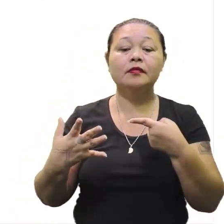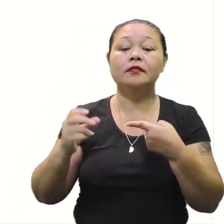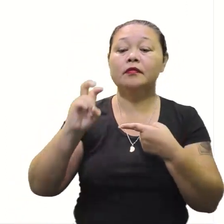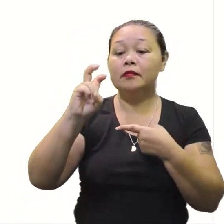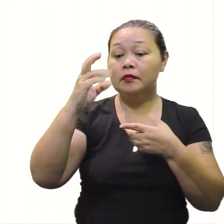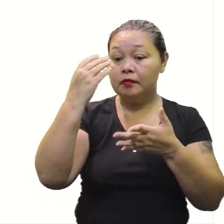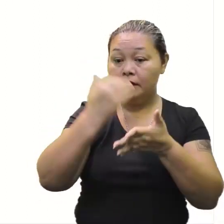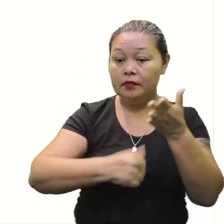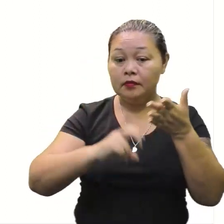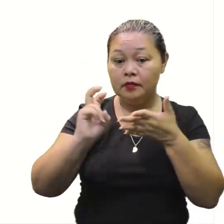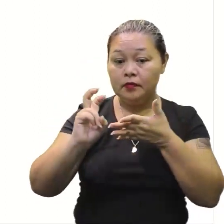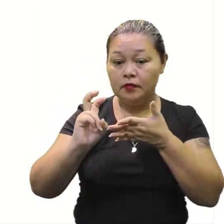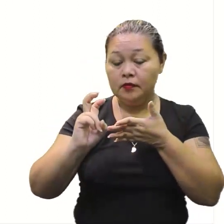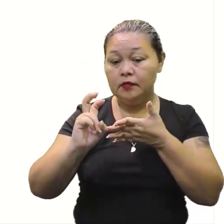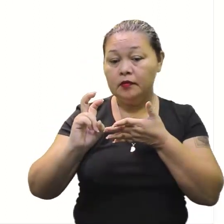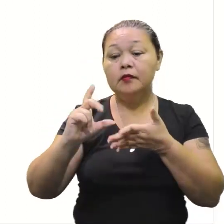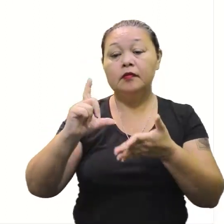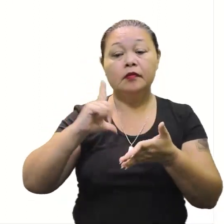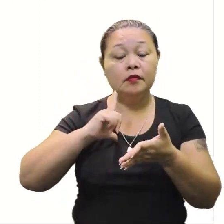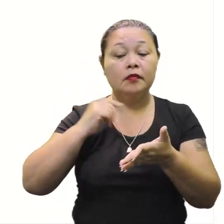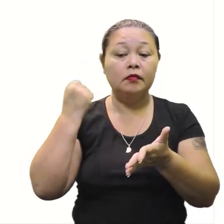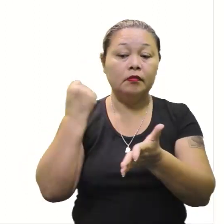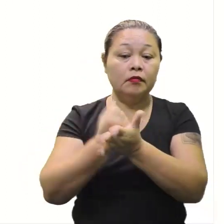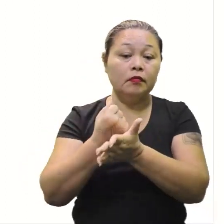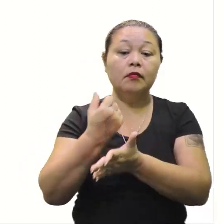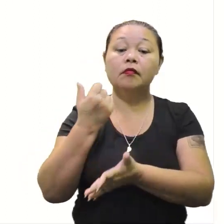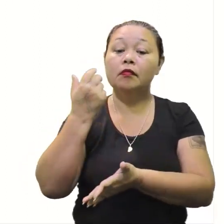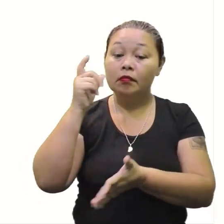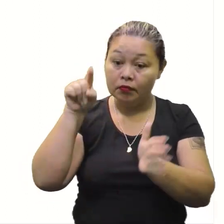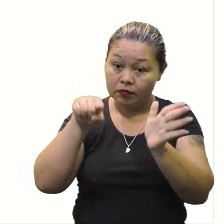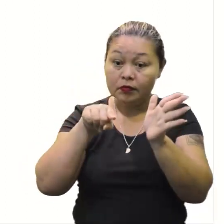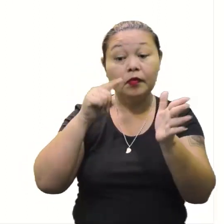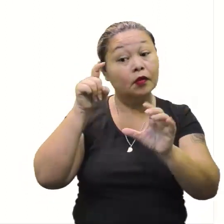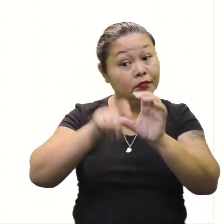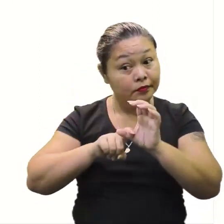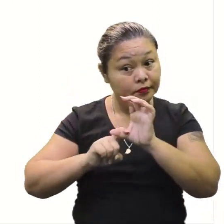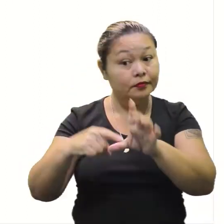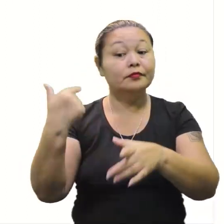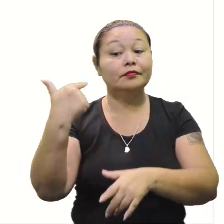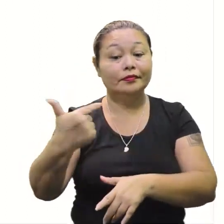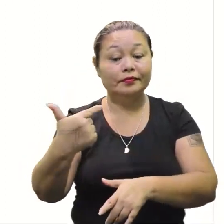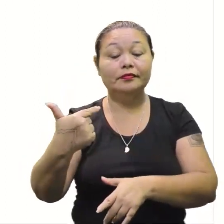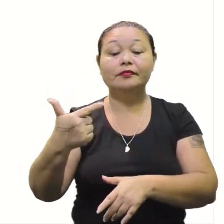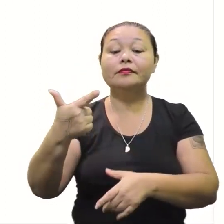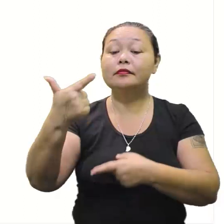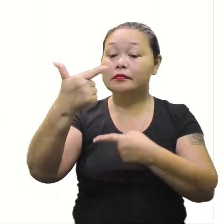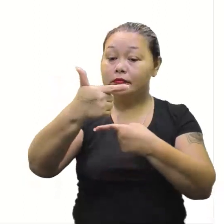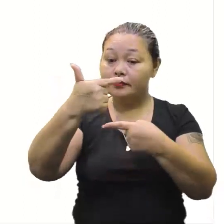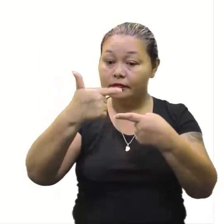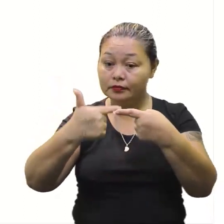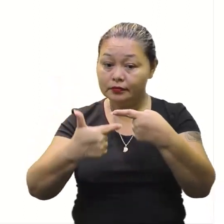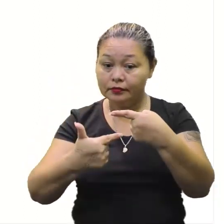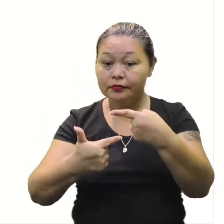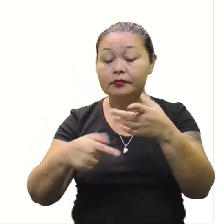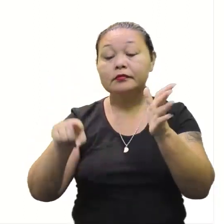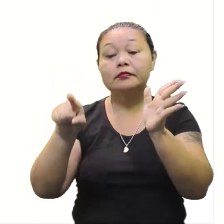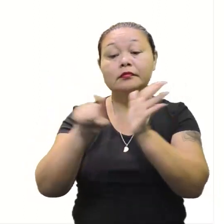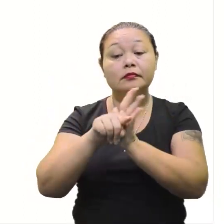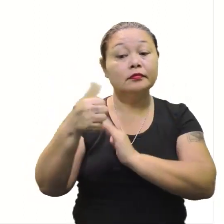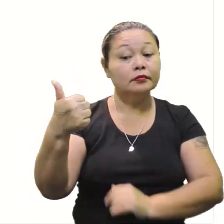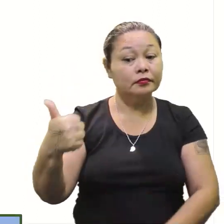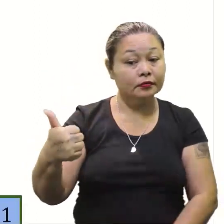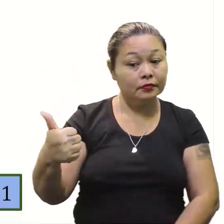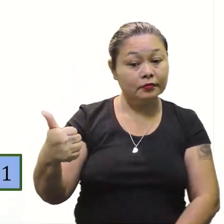menos 5. Eu estou devendo 5, só tenho 3 para pagar. Vai ficar devendo 2. 2 menos 2, dividido por 2, menos 1.